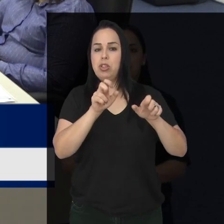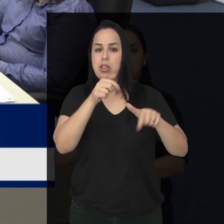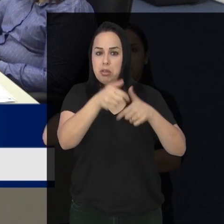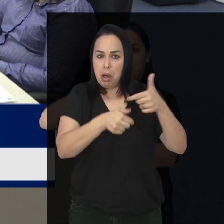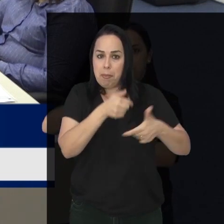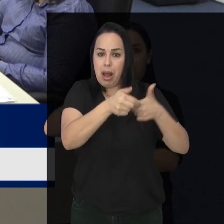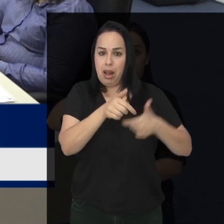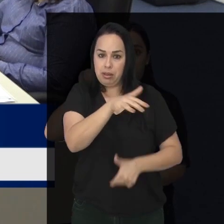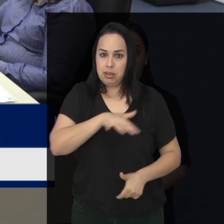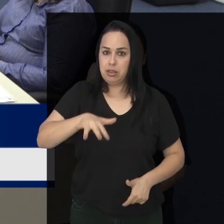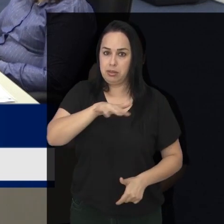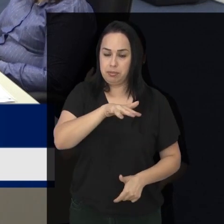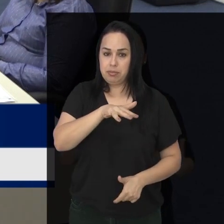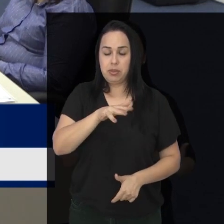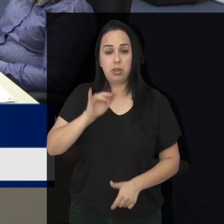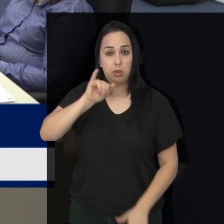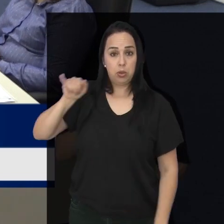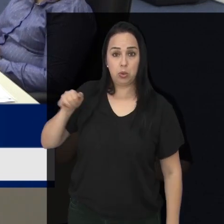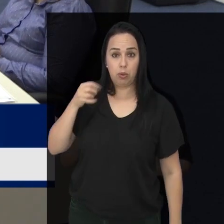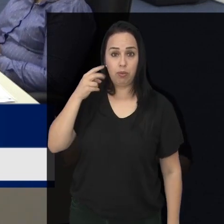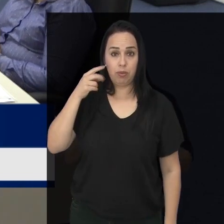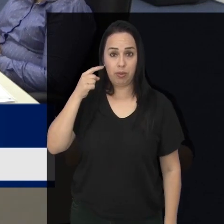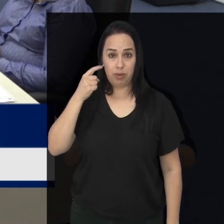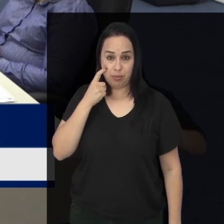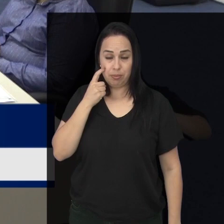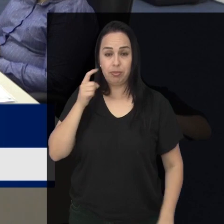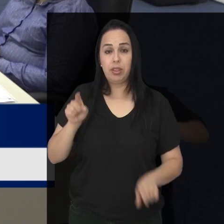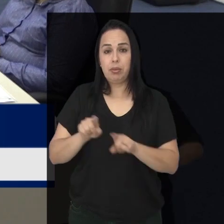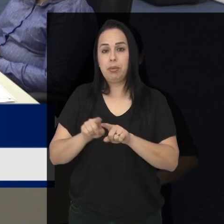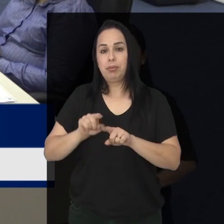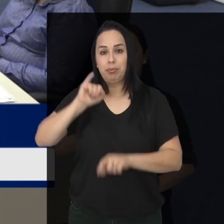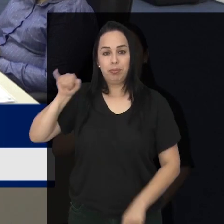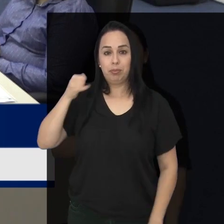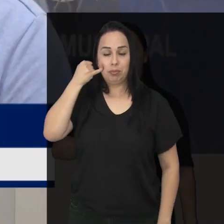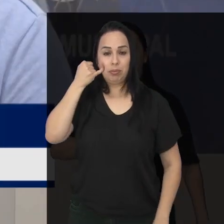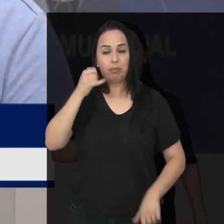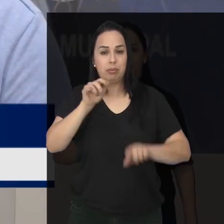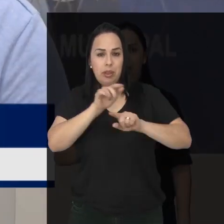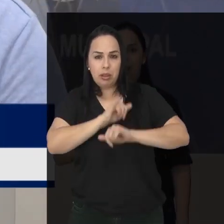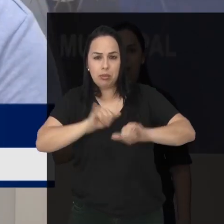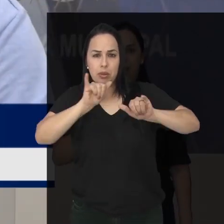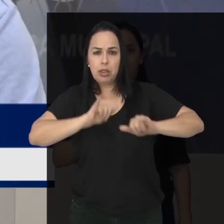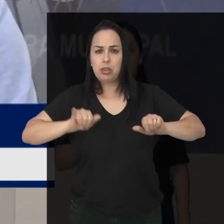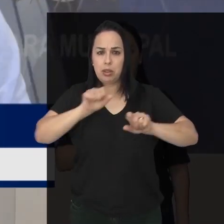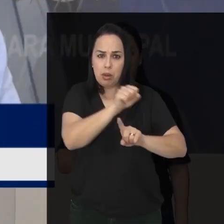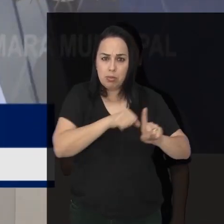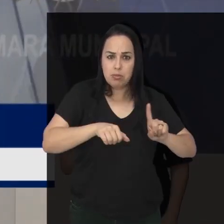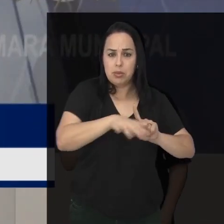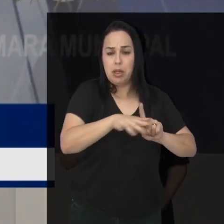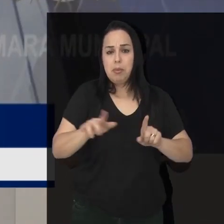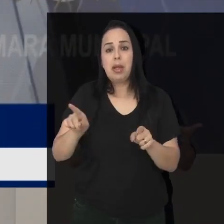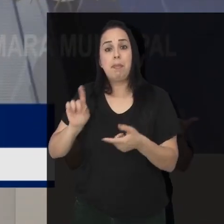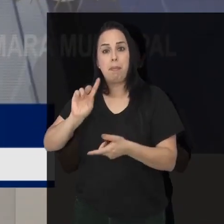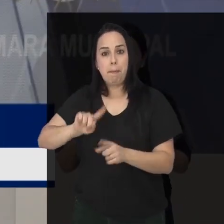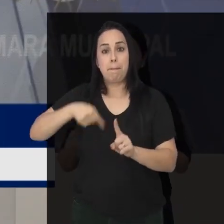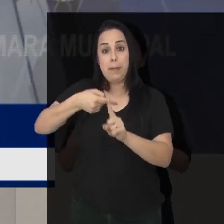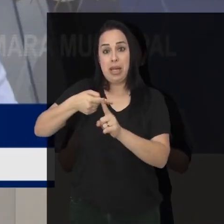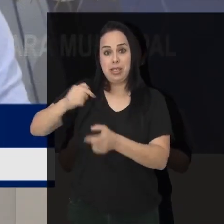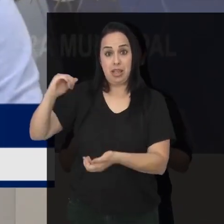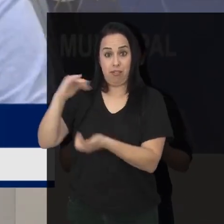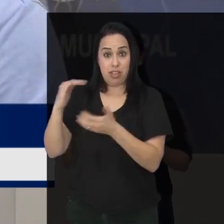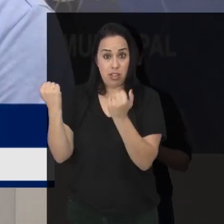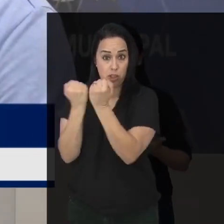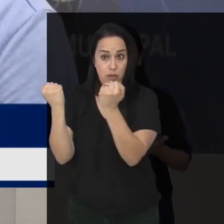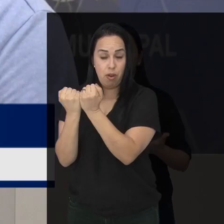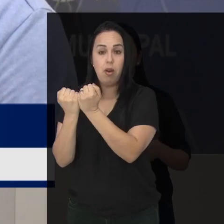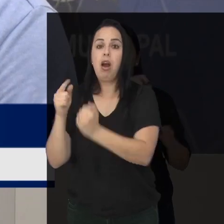pública, o vereador Juvenil Silvério foi à tribuna para destacar a atuação do Serviço Social do município e da Defesa Civil para atender as